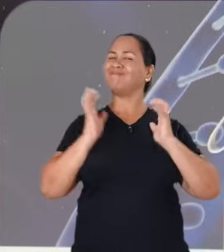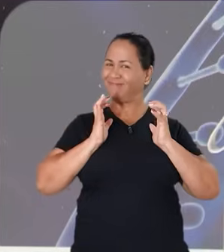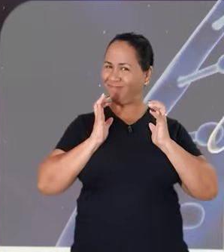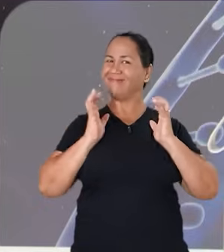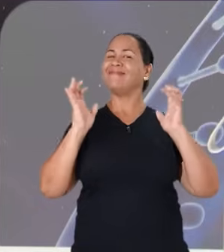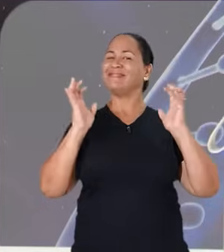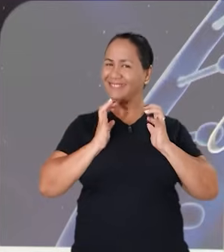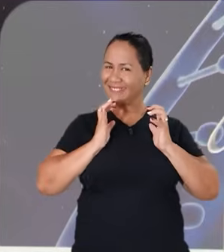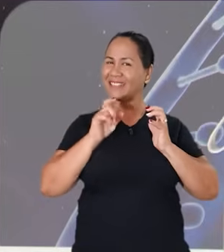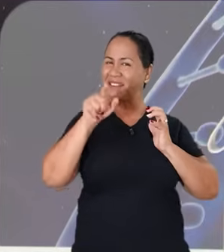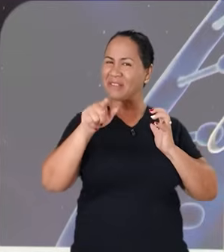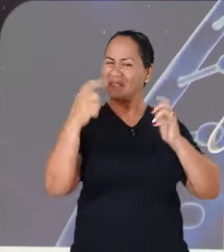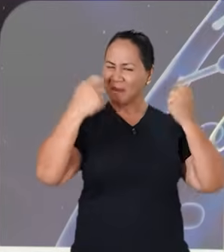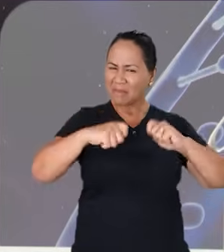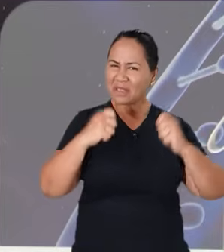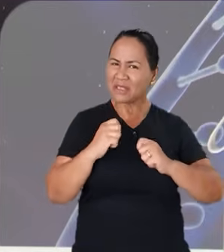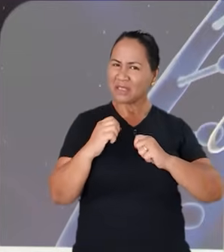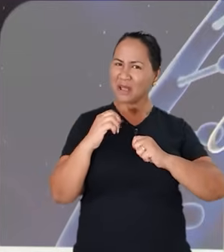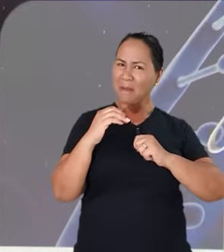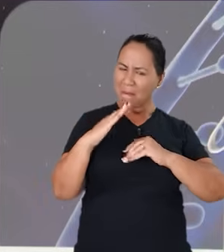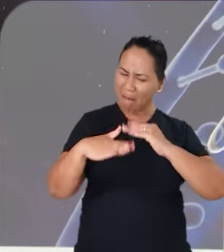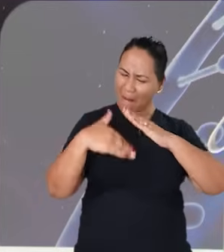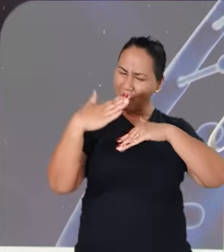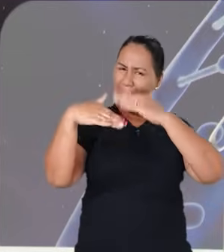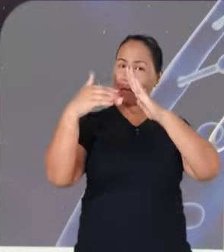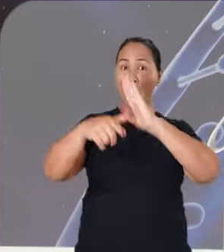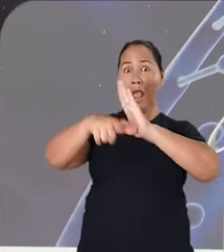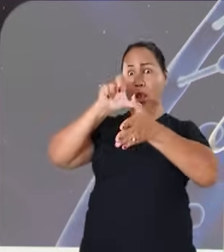Esta é a maior riqueza